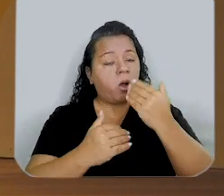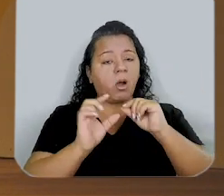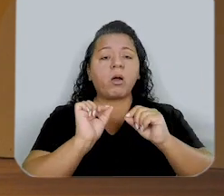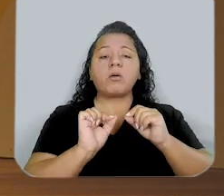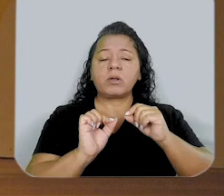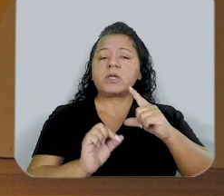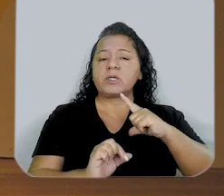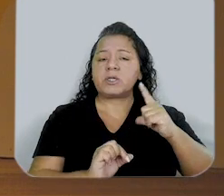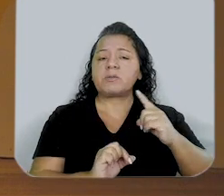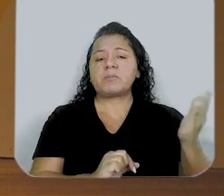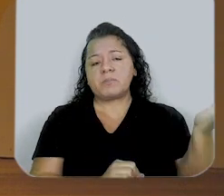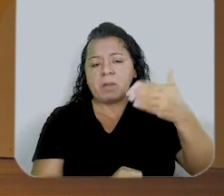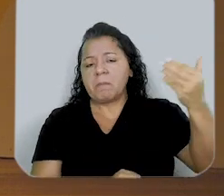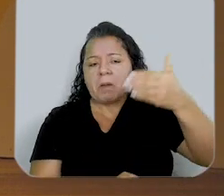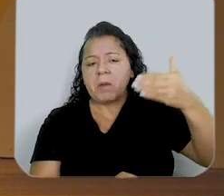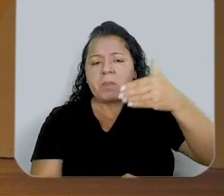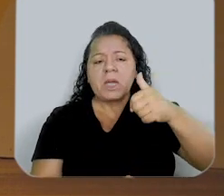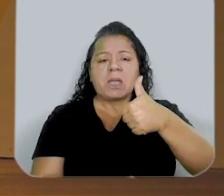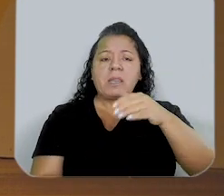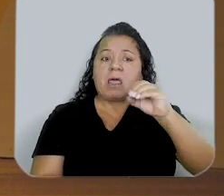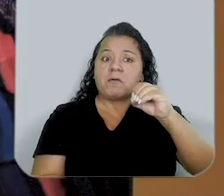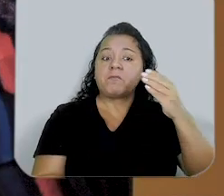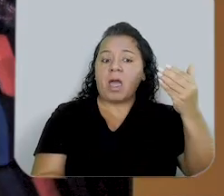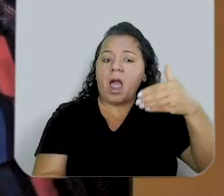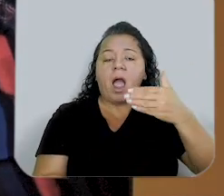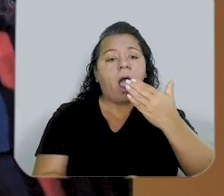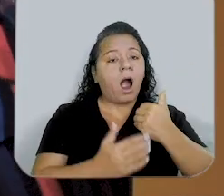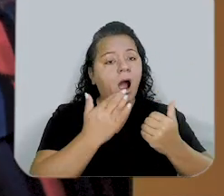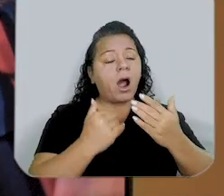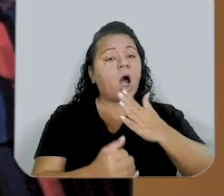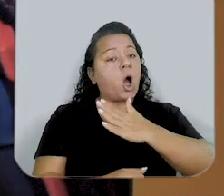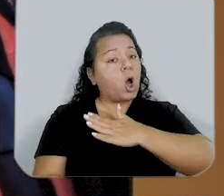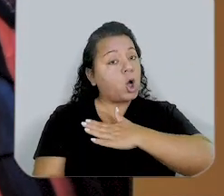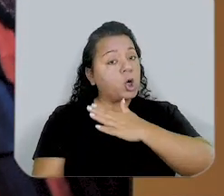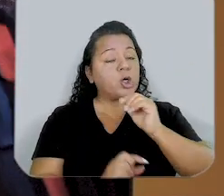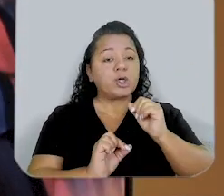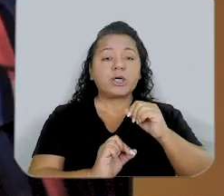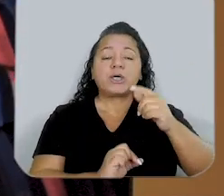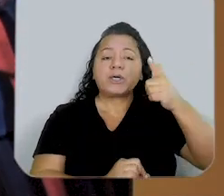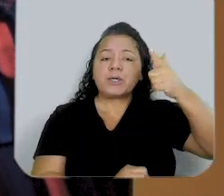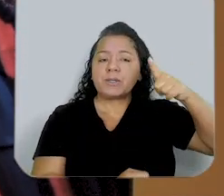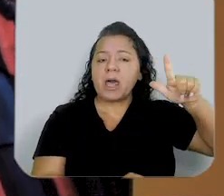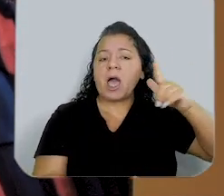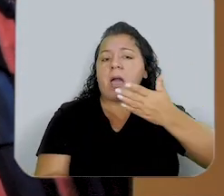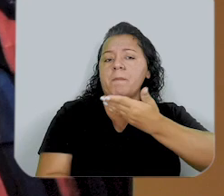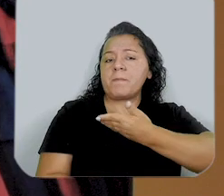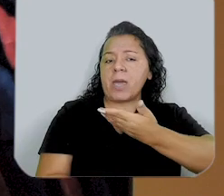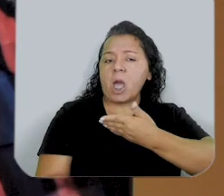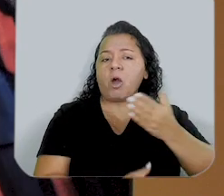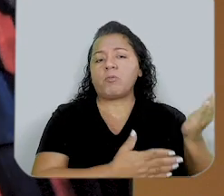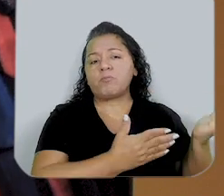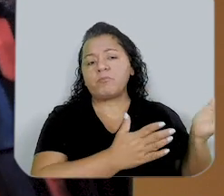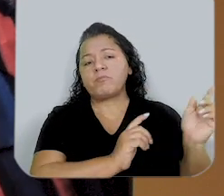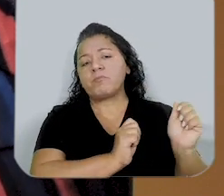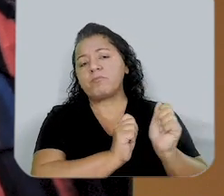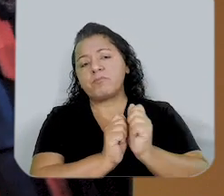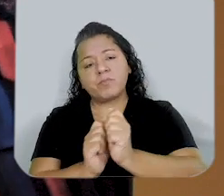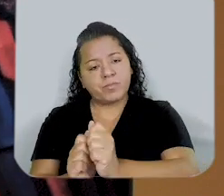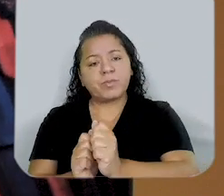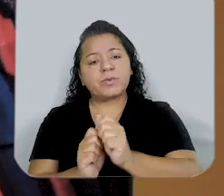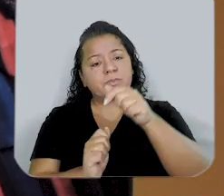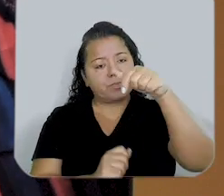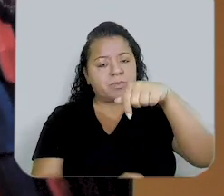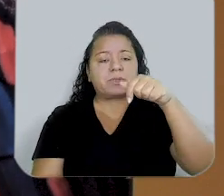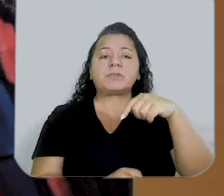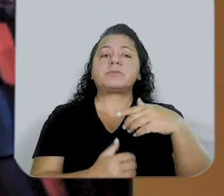várias e várias vezes, 10 vezes. Já temos pessoas que traz outros amigos para vir até